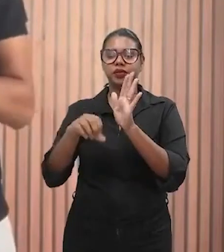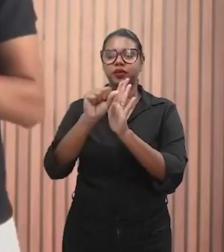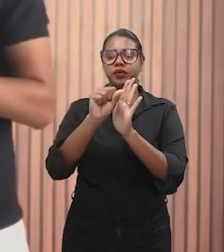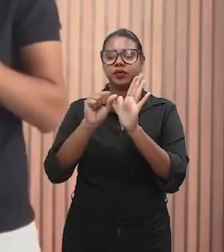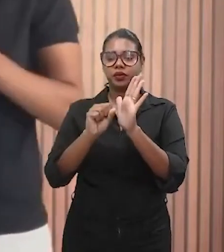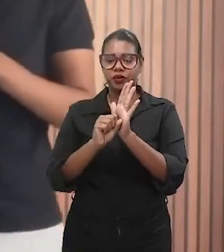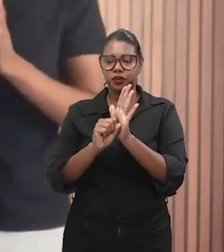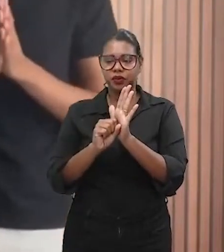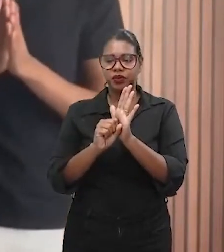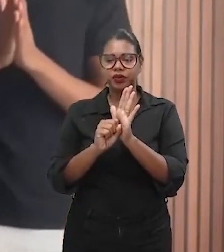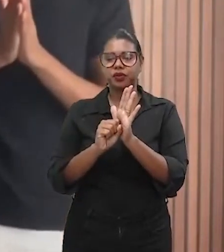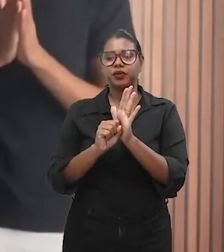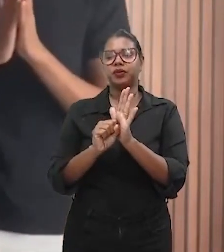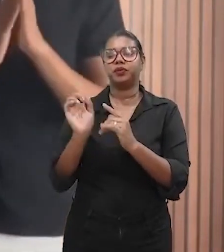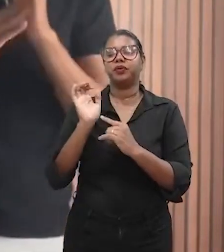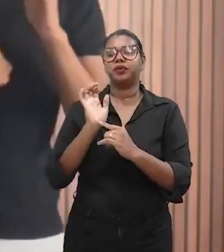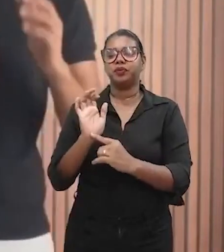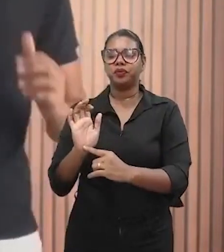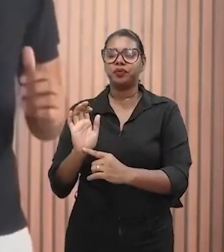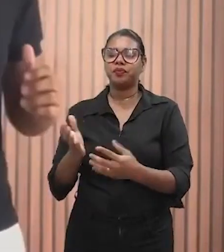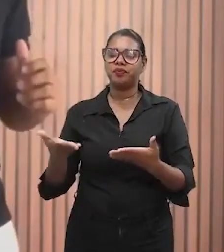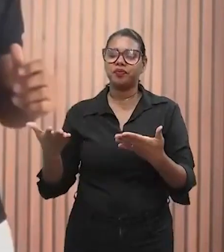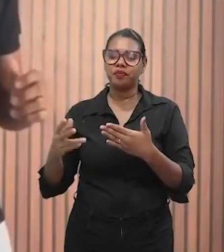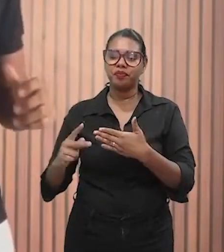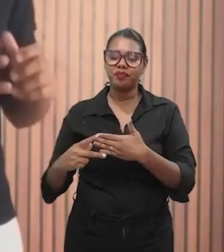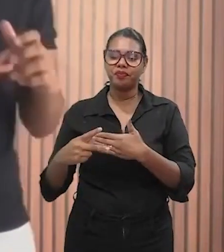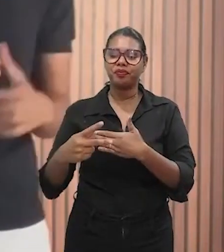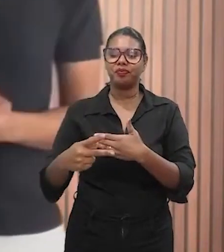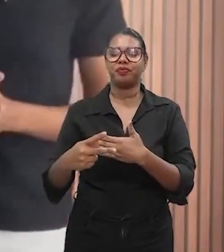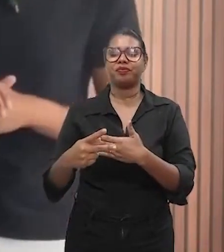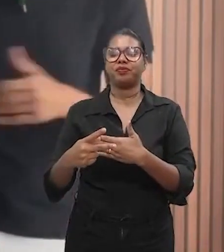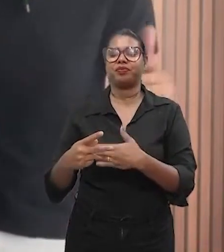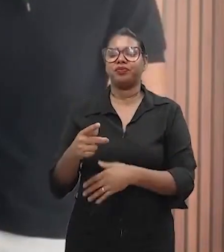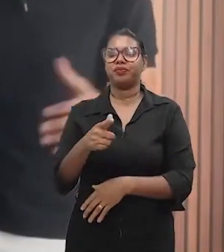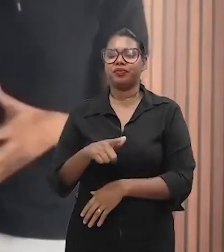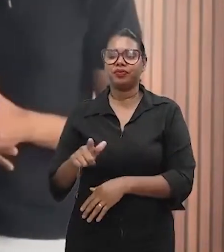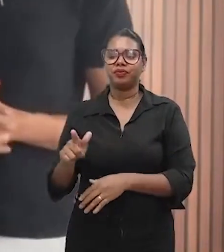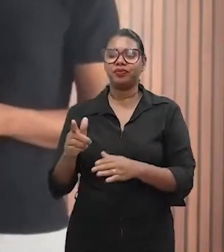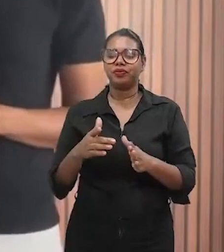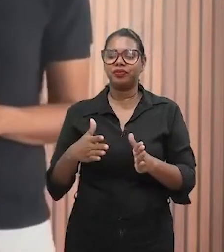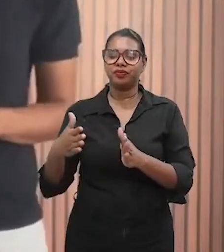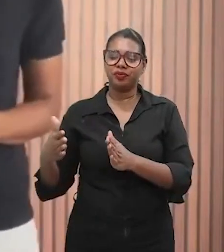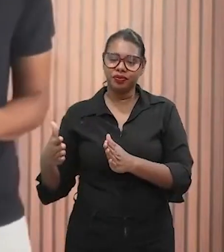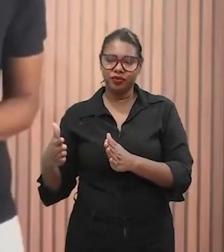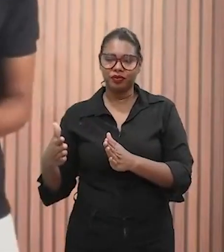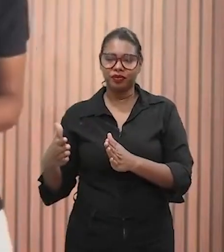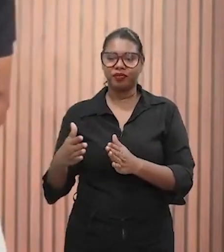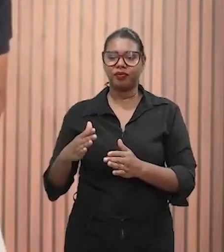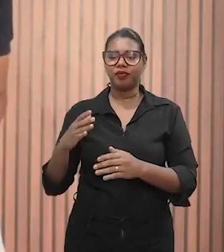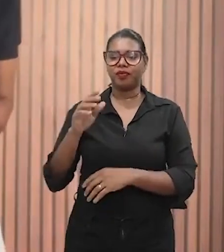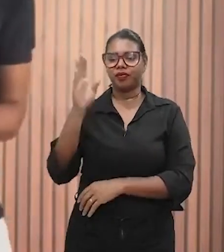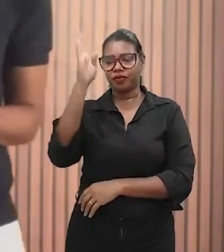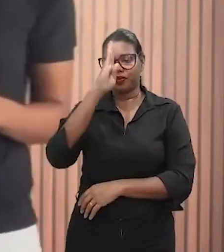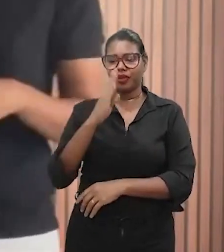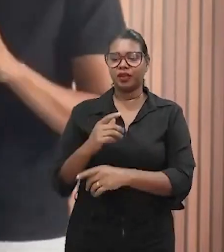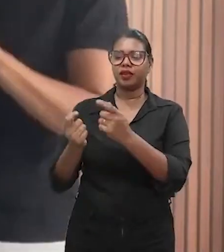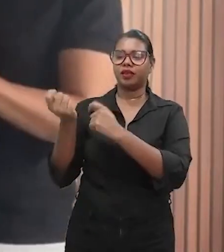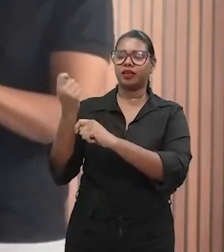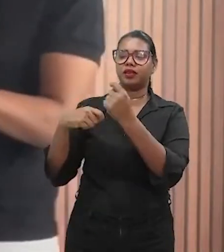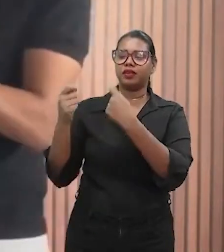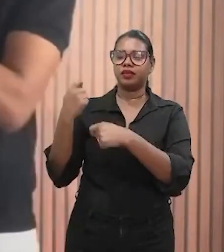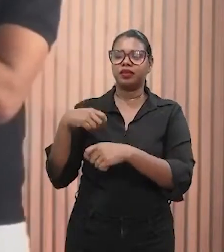século quinhentista, né, nós vamos passar para um outro momento, ainda assim no período quinhentista do nosso Brasil na